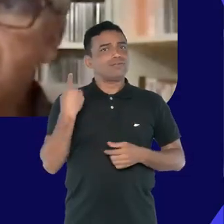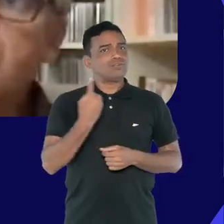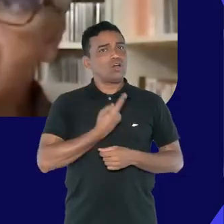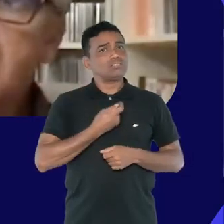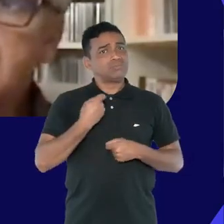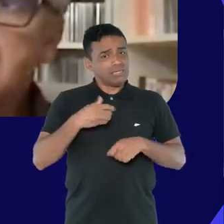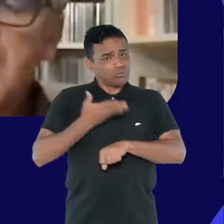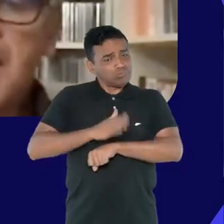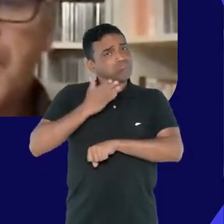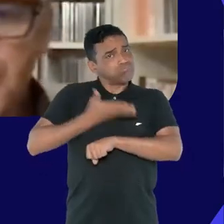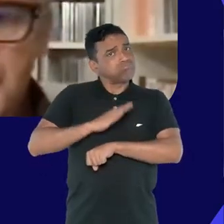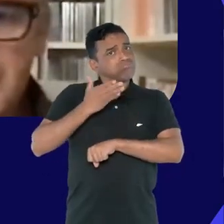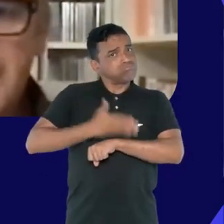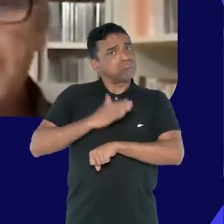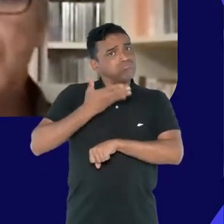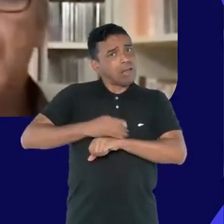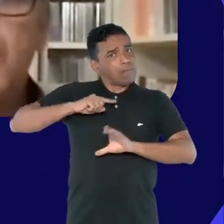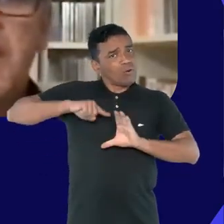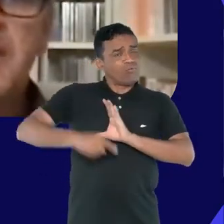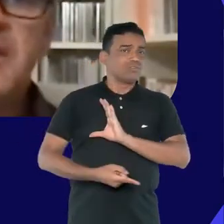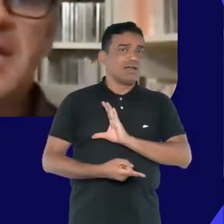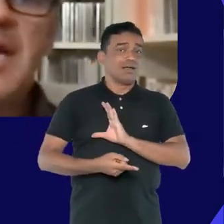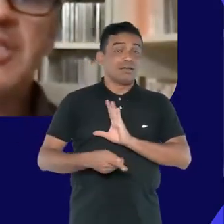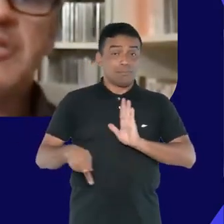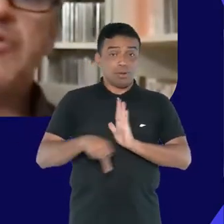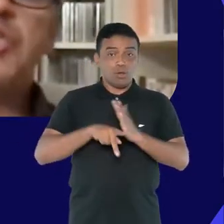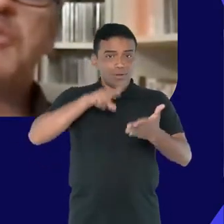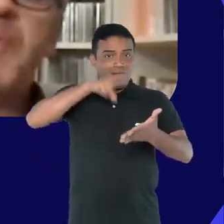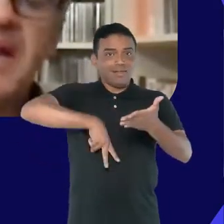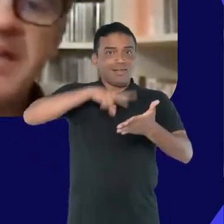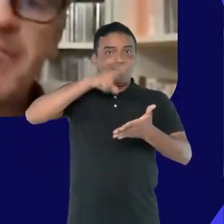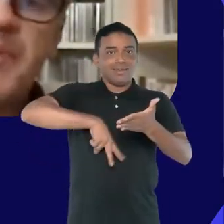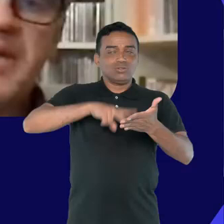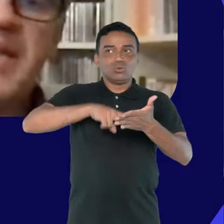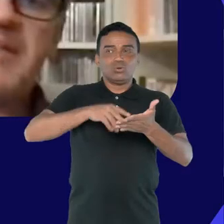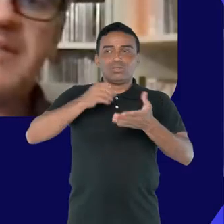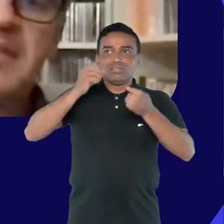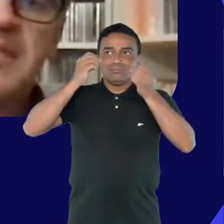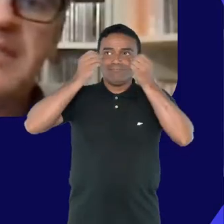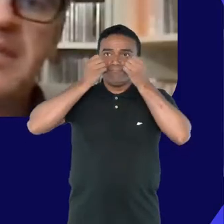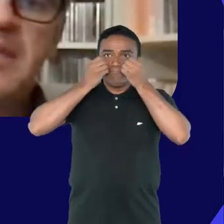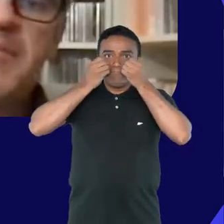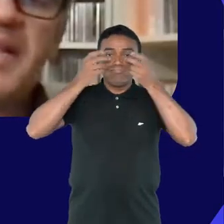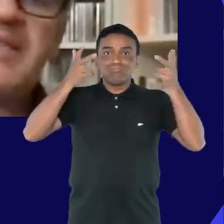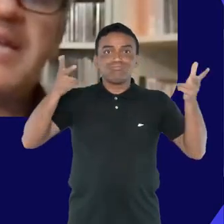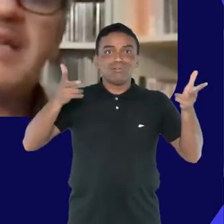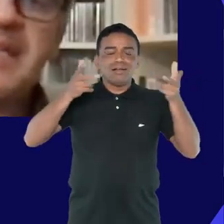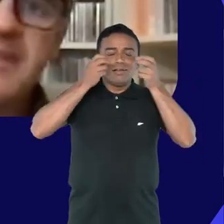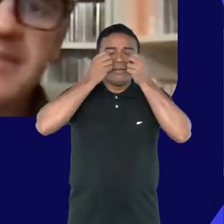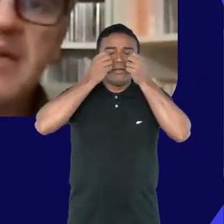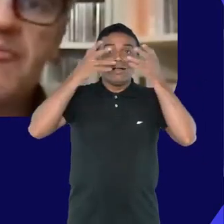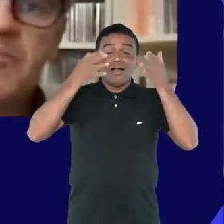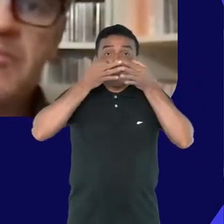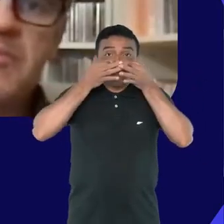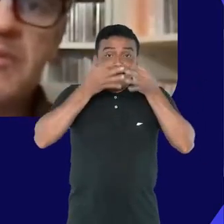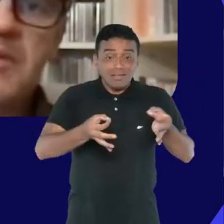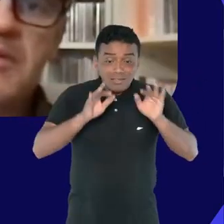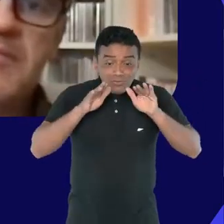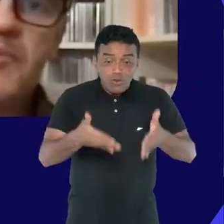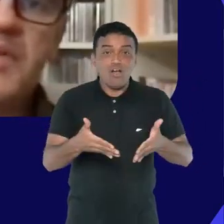devemos procurar. A própria leitura acho que nos desperta para essa